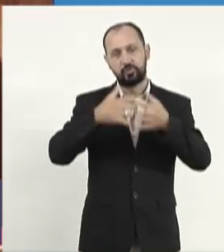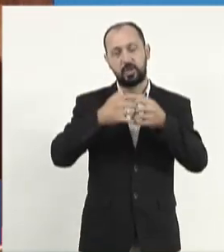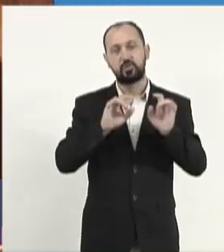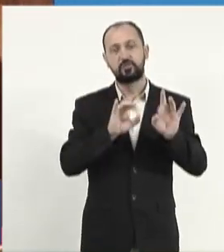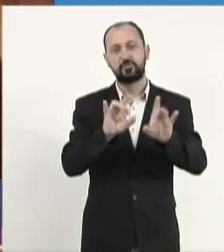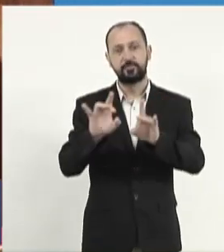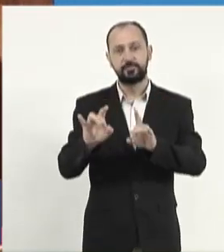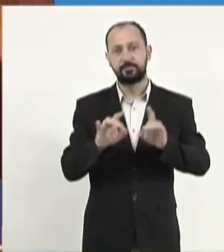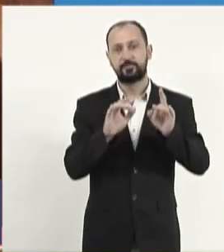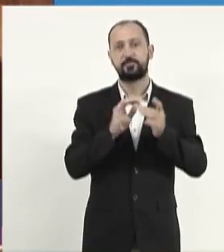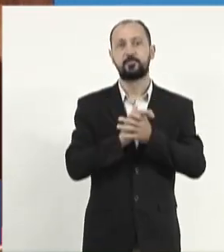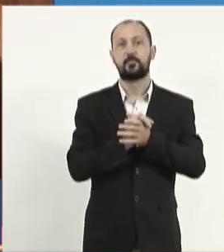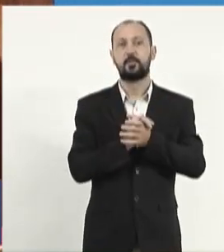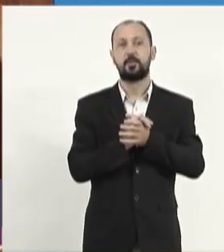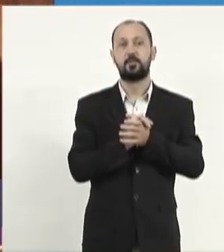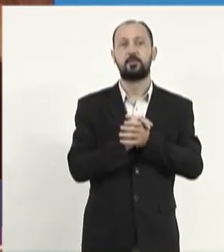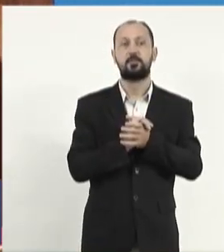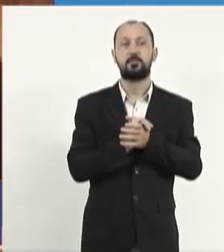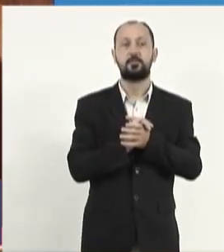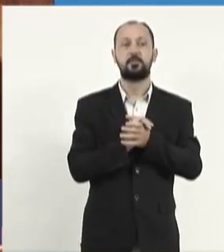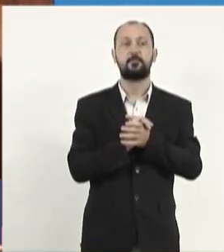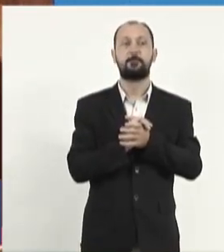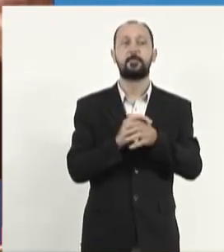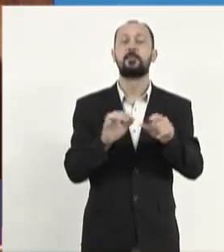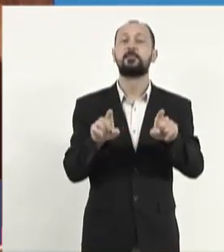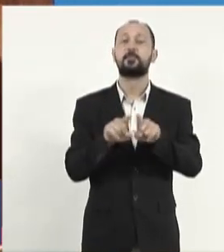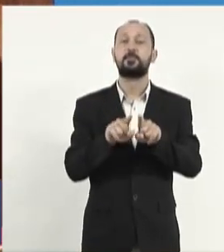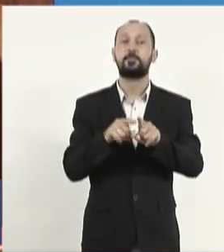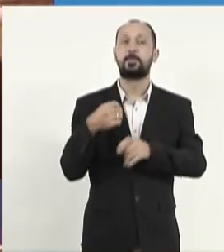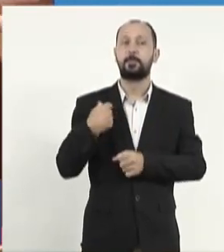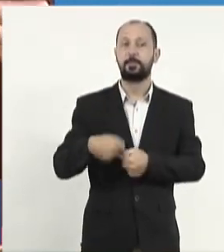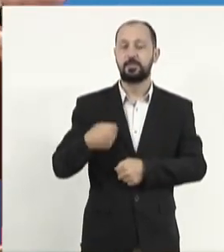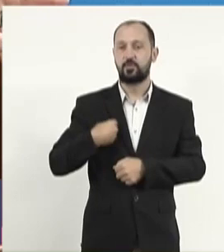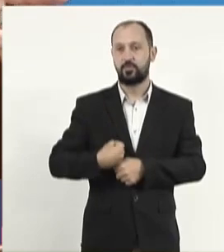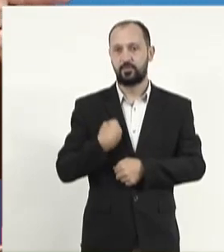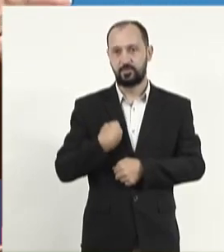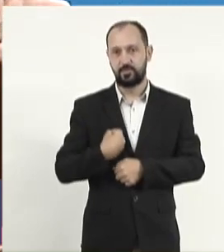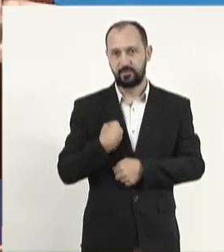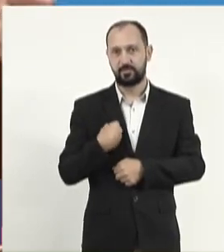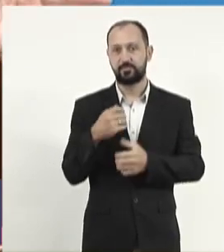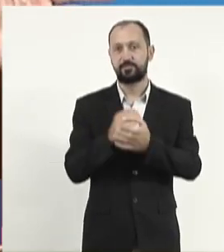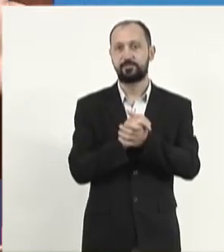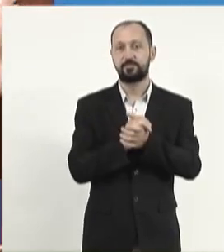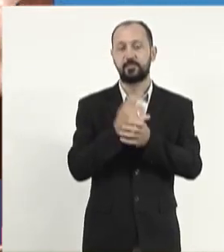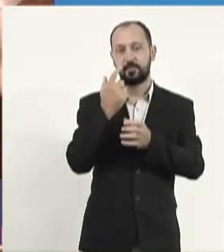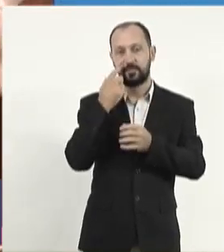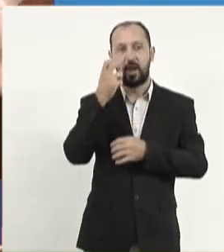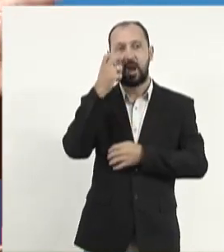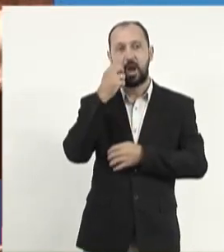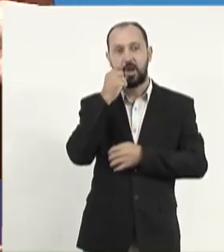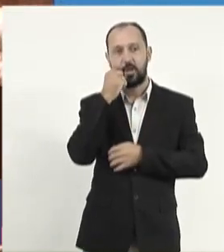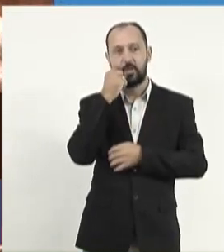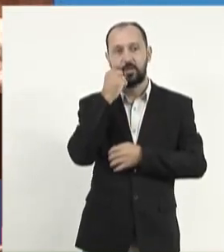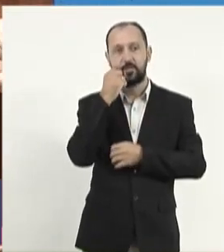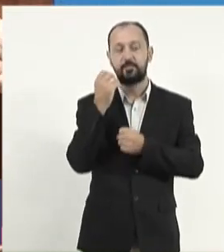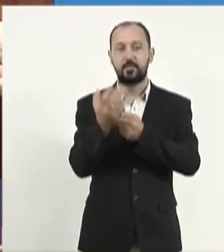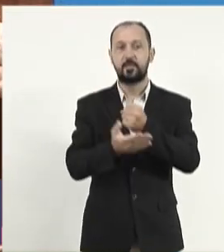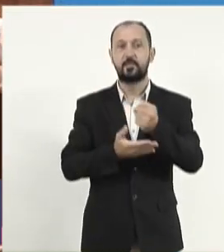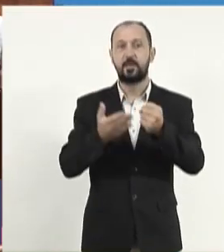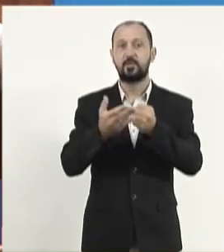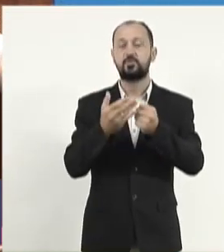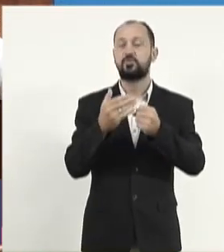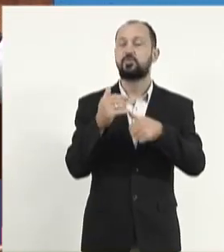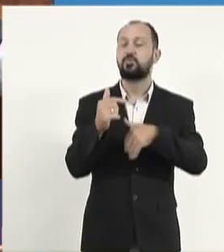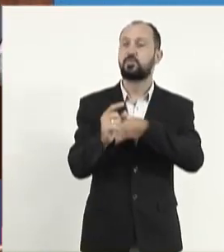ela também precisa, logicamente, para sobreviver como empresa, a oferir lucros em cima de um